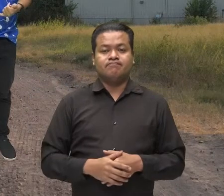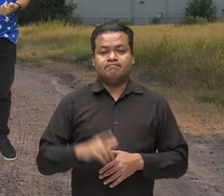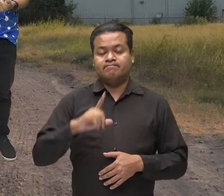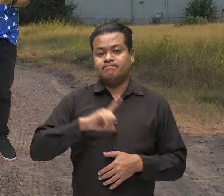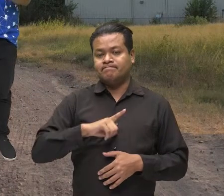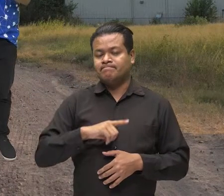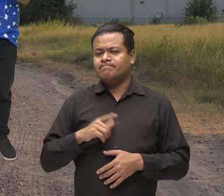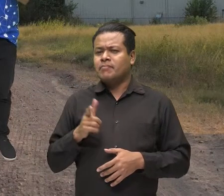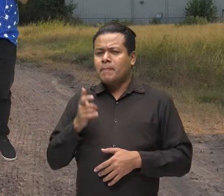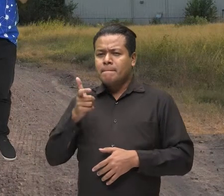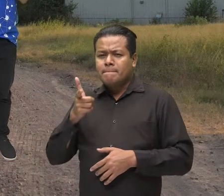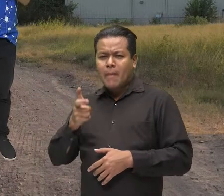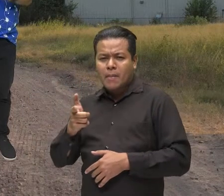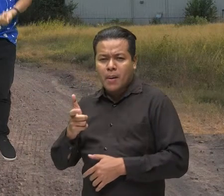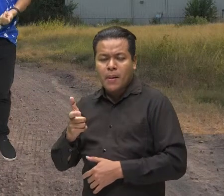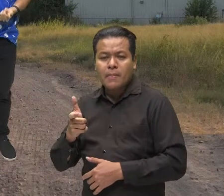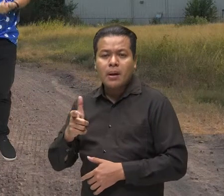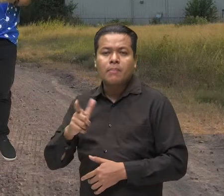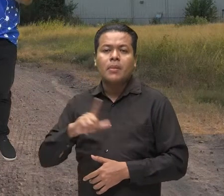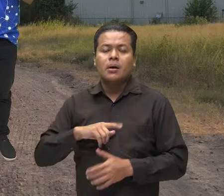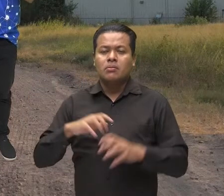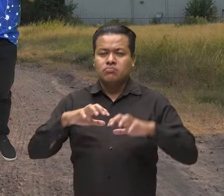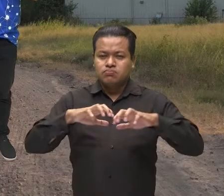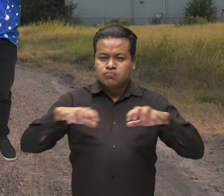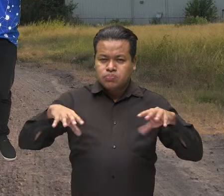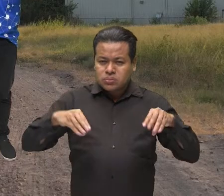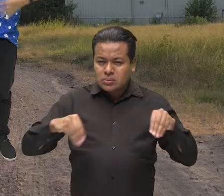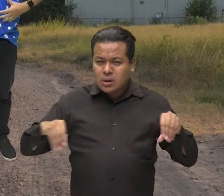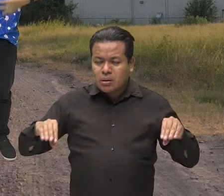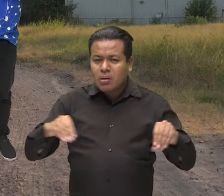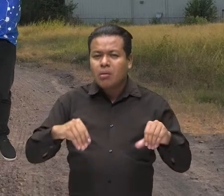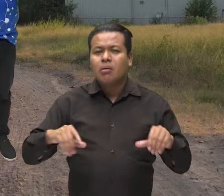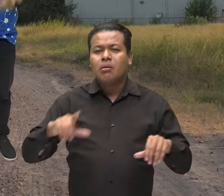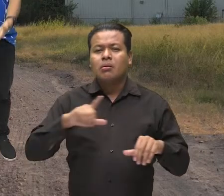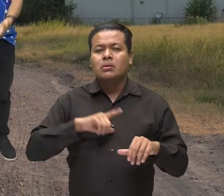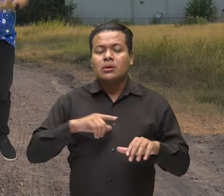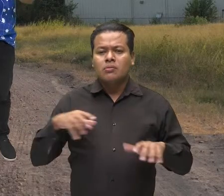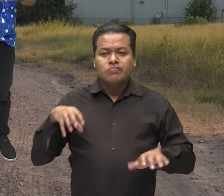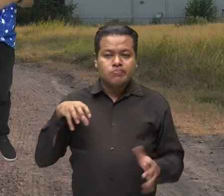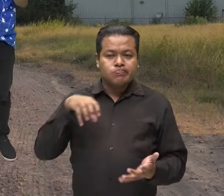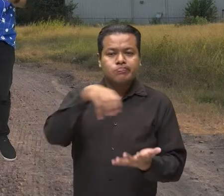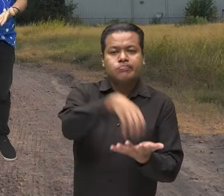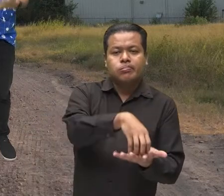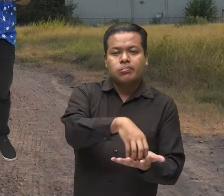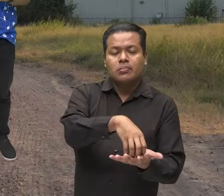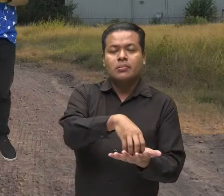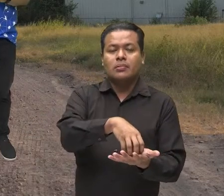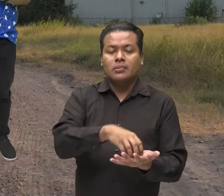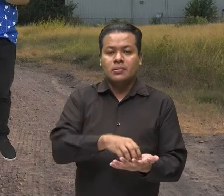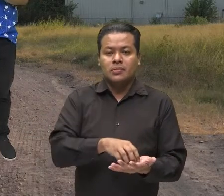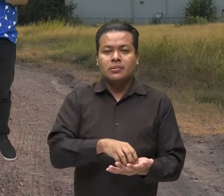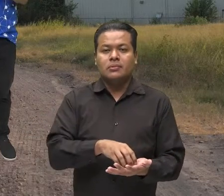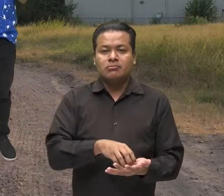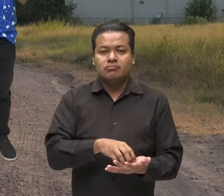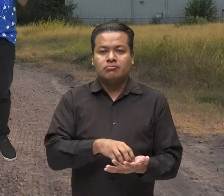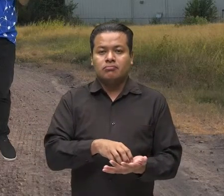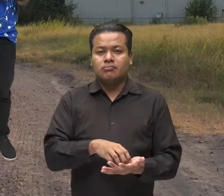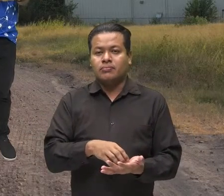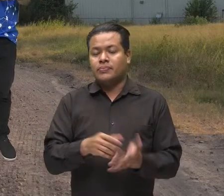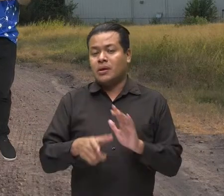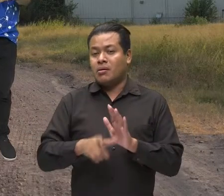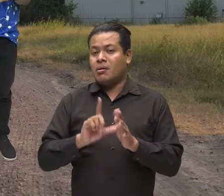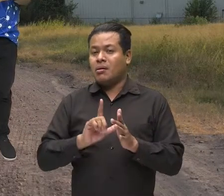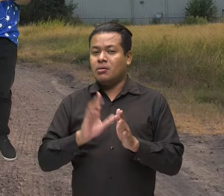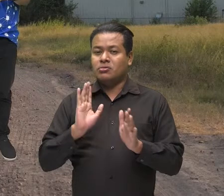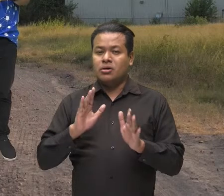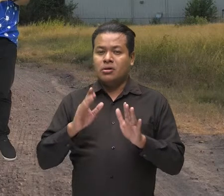conflitos armados, que envolvem divisão de terras, que envolvem ocupação de terras, né? Que foram